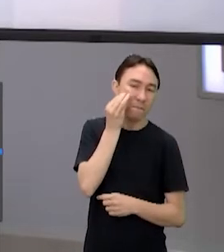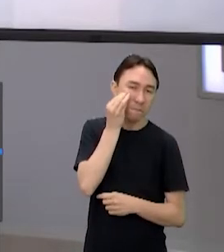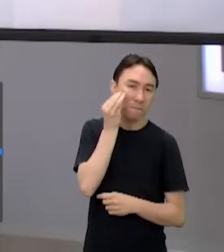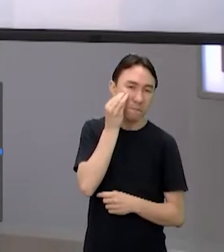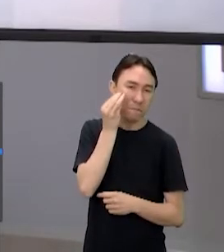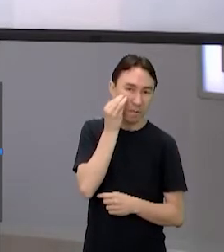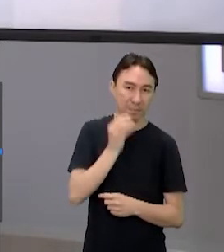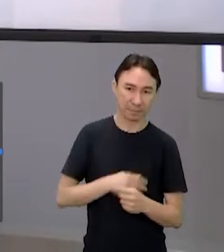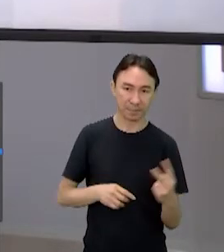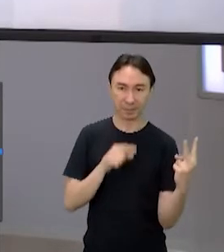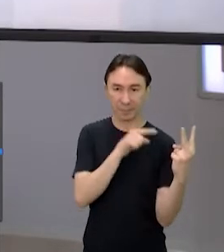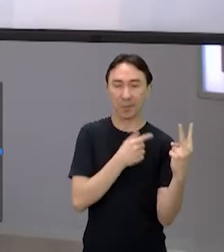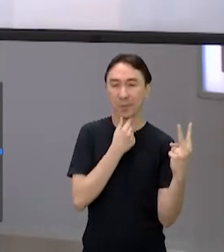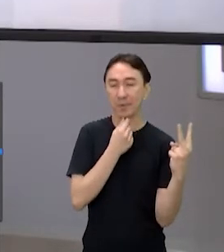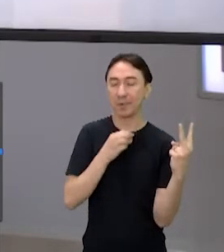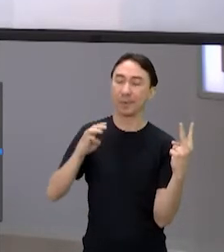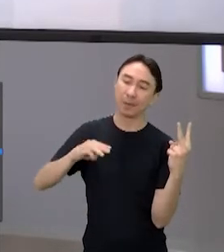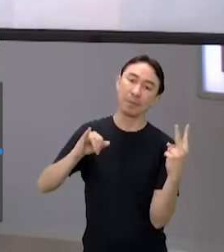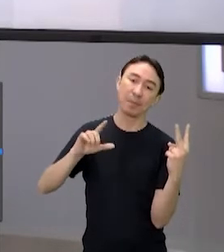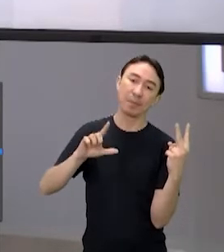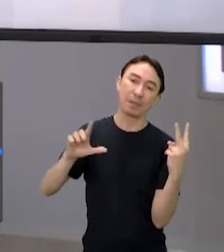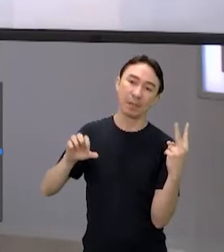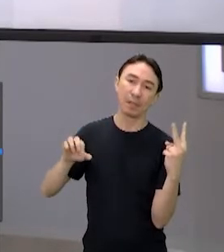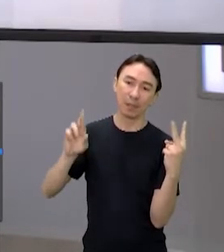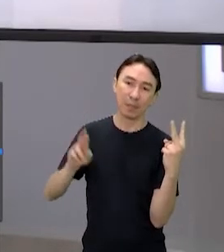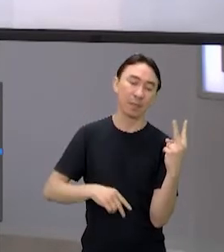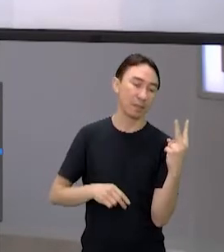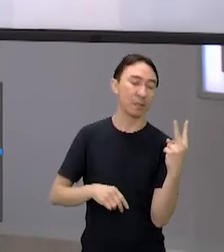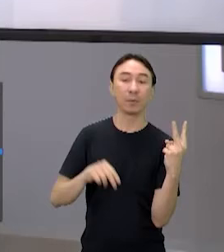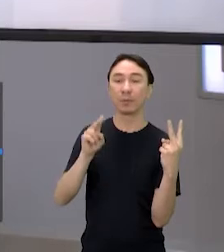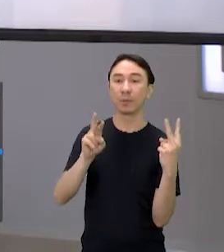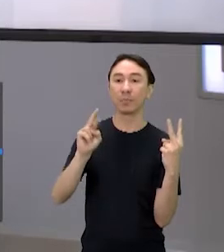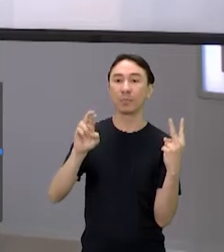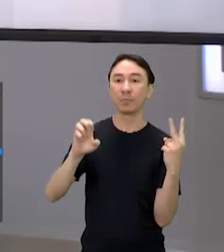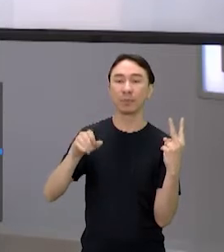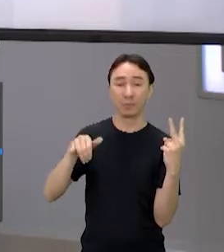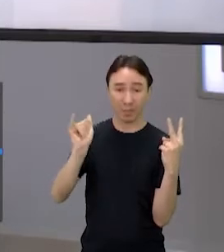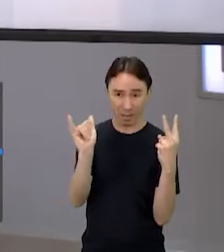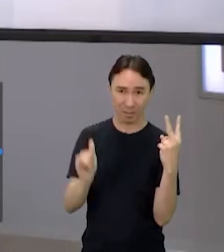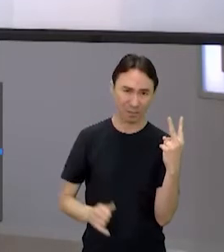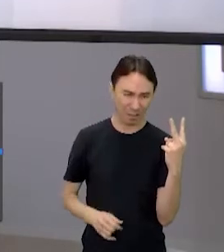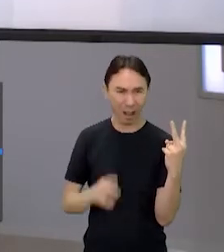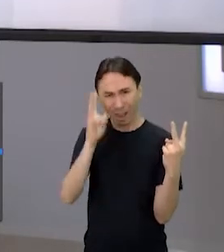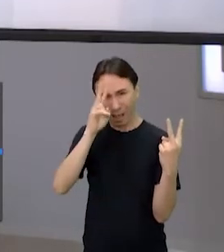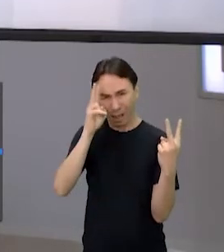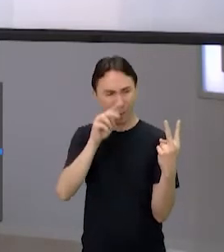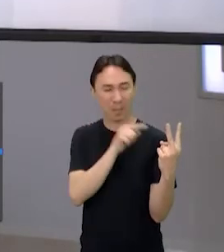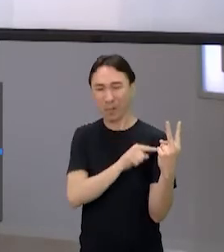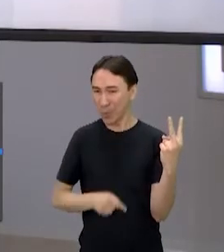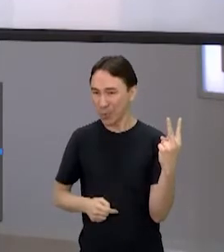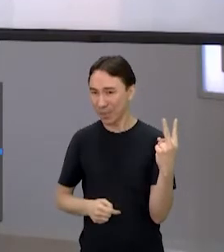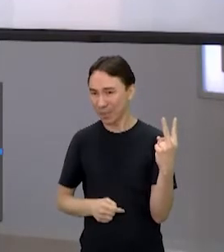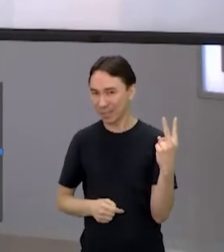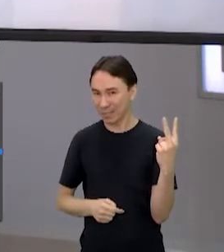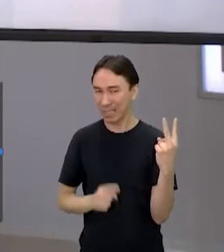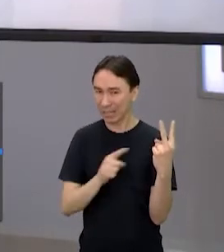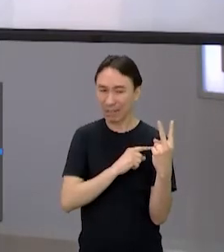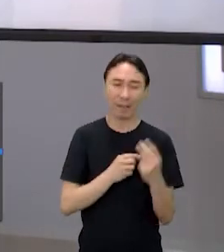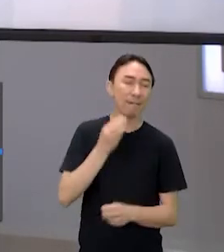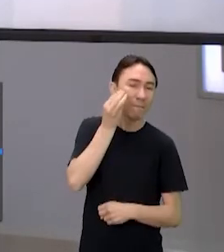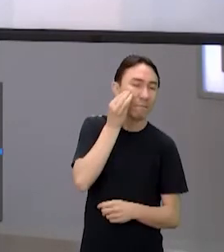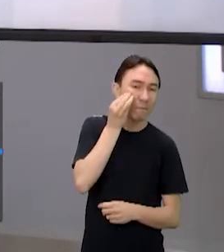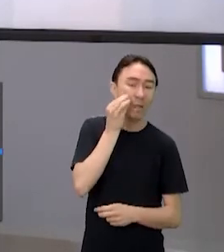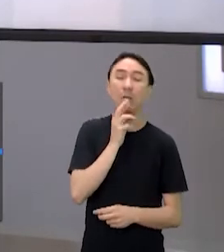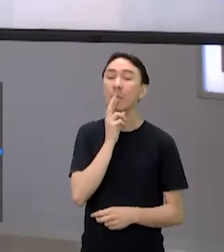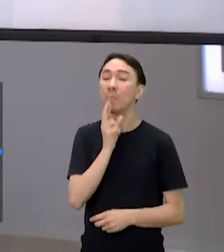Miller e Urey. Então, será que vocês se lembram de Miller e Urey? Vocês se lembram dos resultados do experimento que